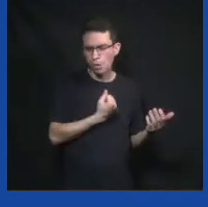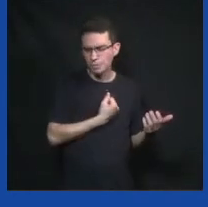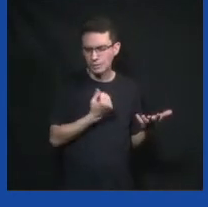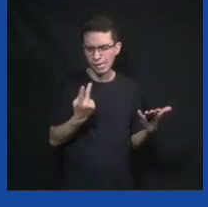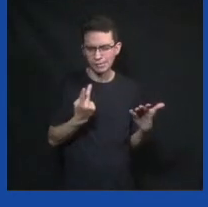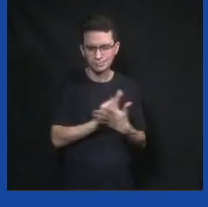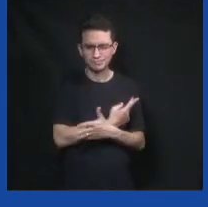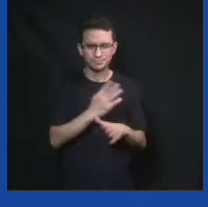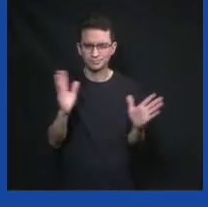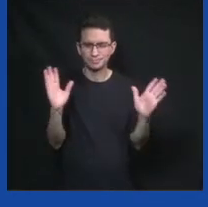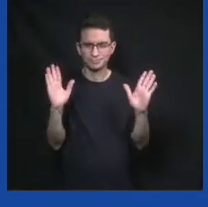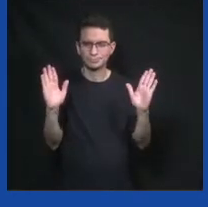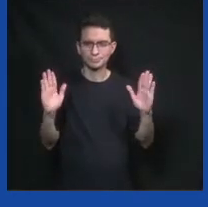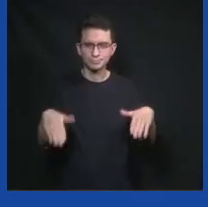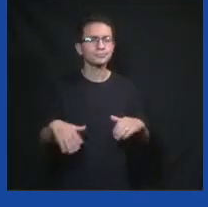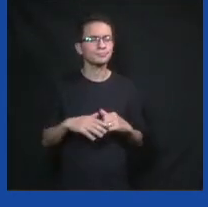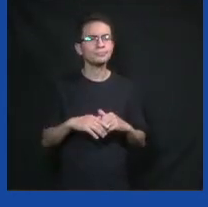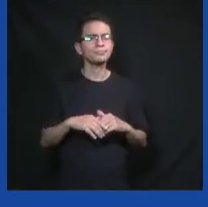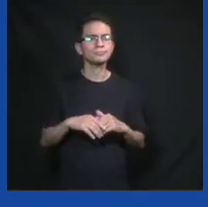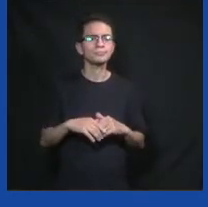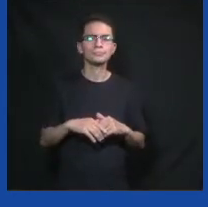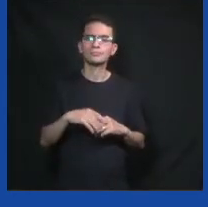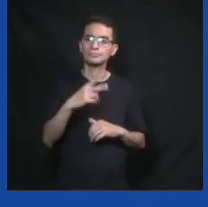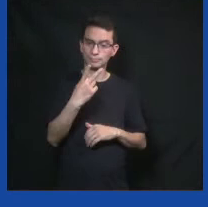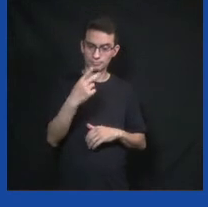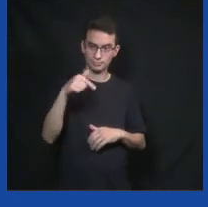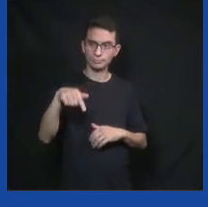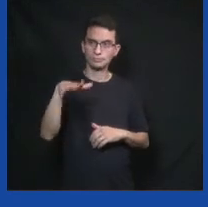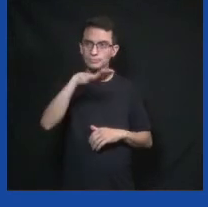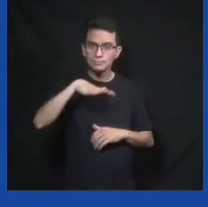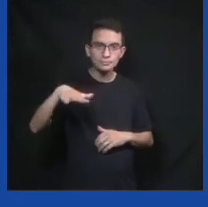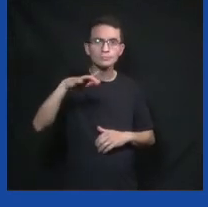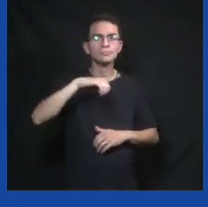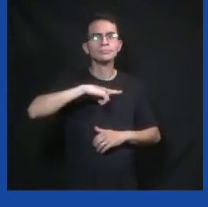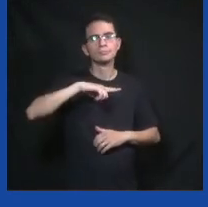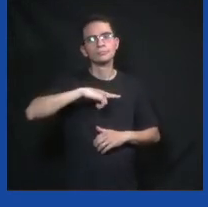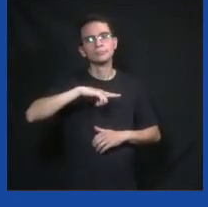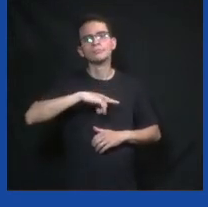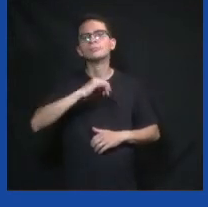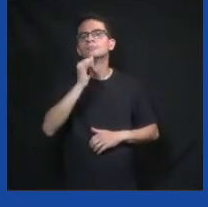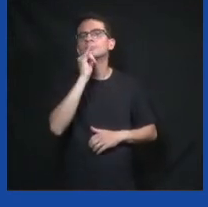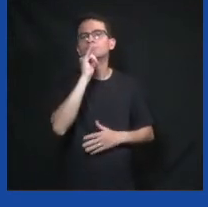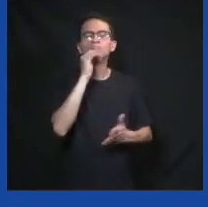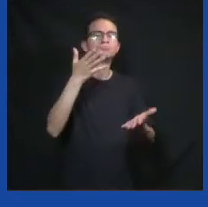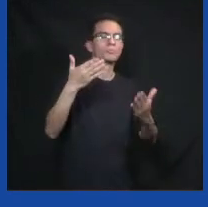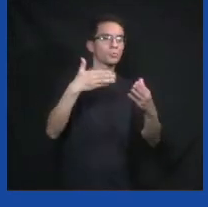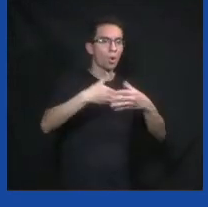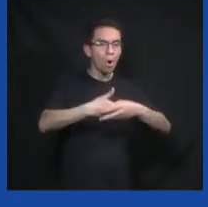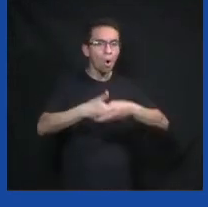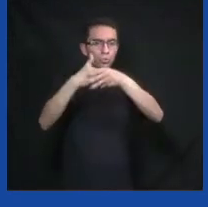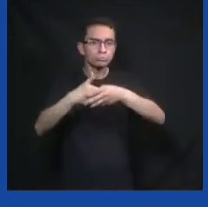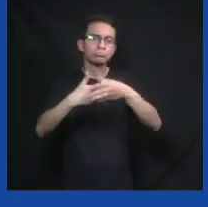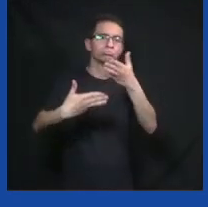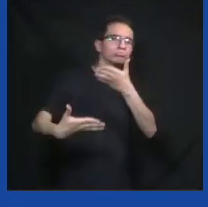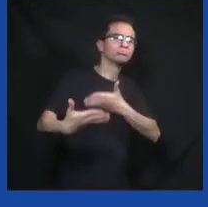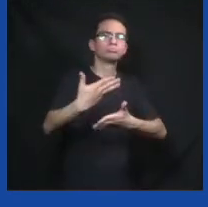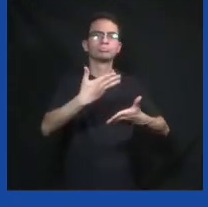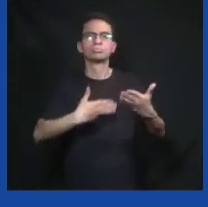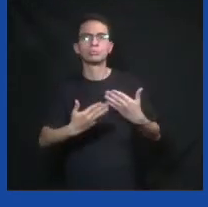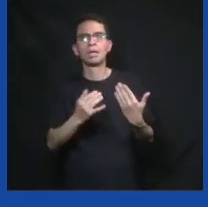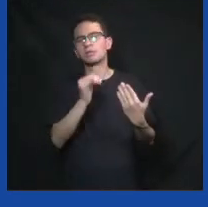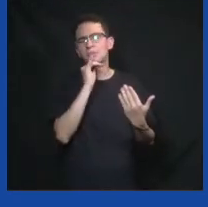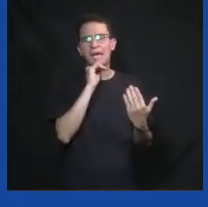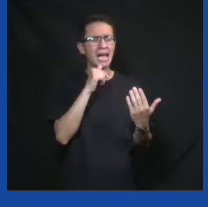educação estaduais, das 27, 14 toparam ser parceiras nossas, já estão tramitando acordo de cooperação. Ou seja, não é uma coisa assim que, não quero.